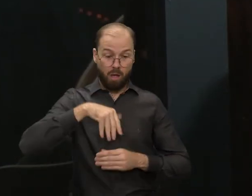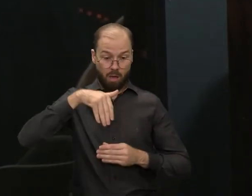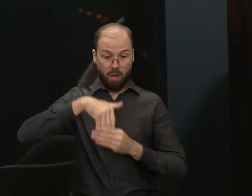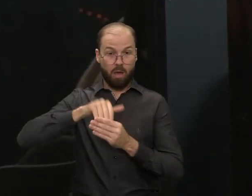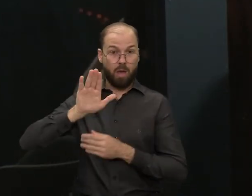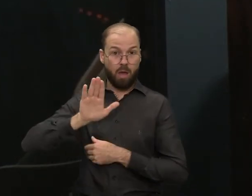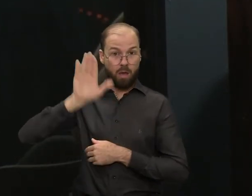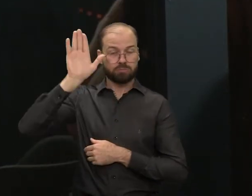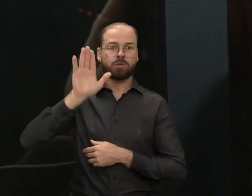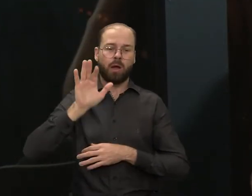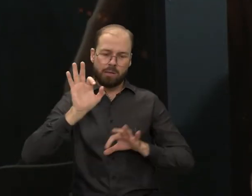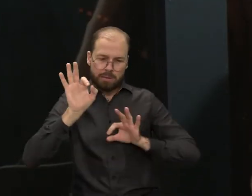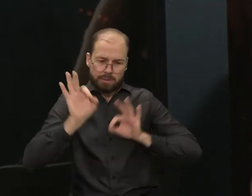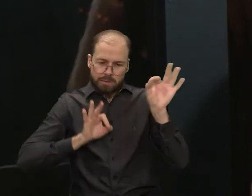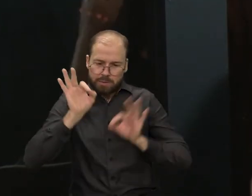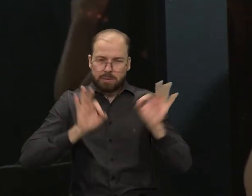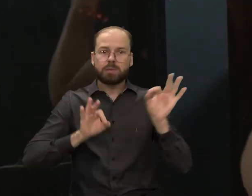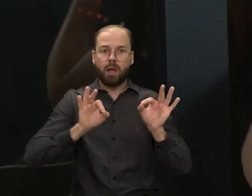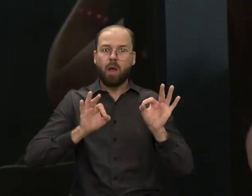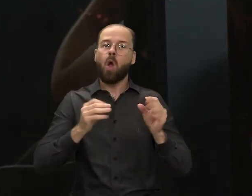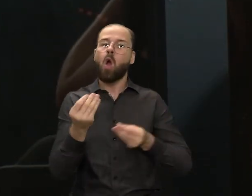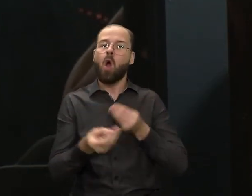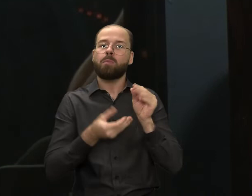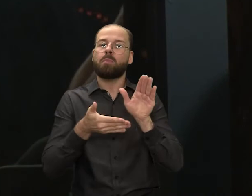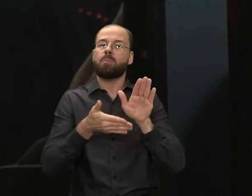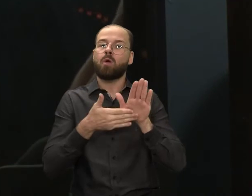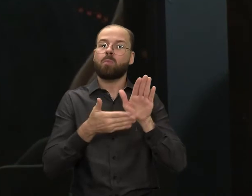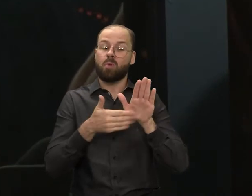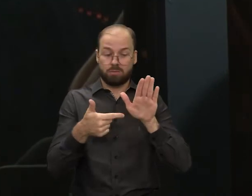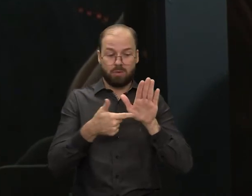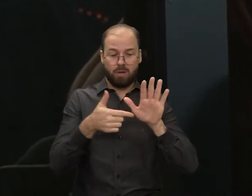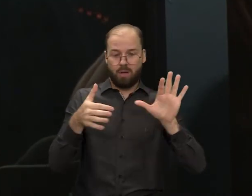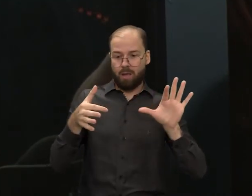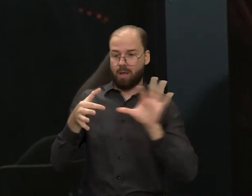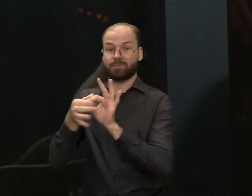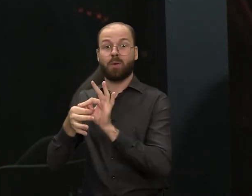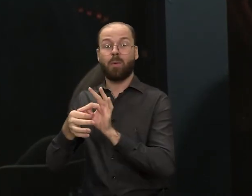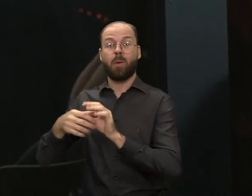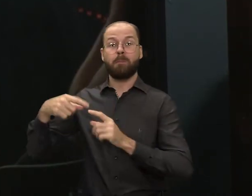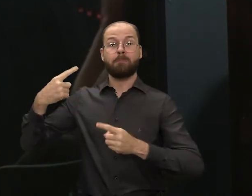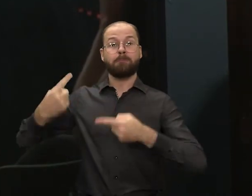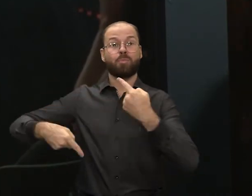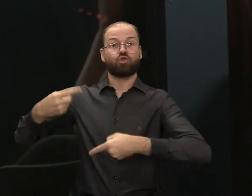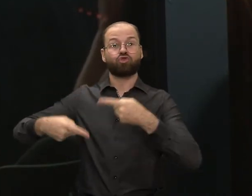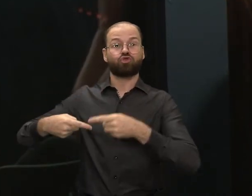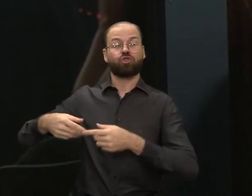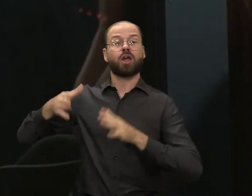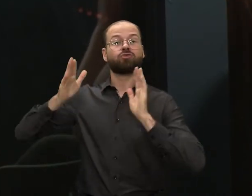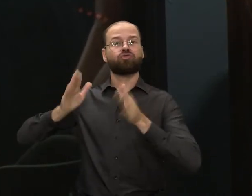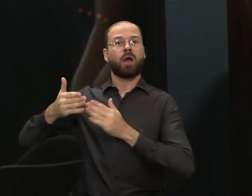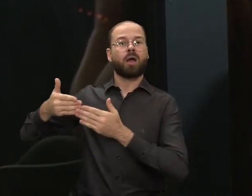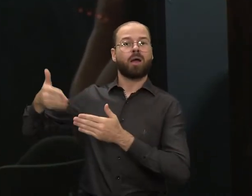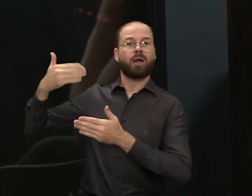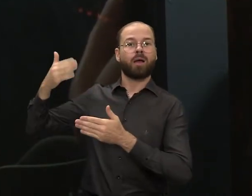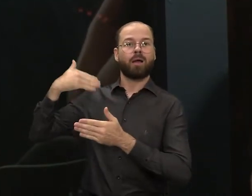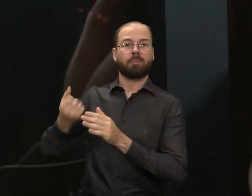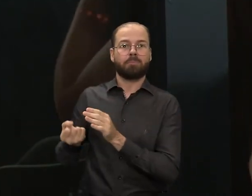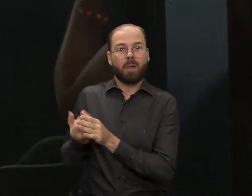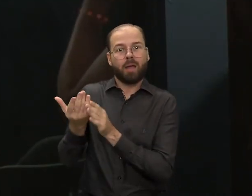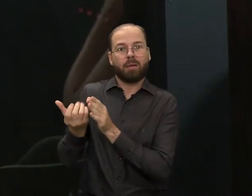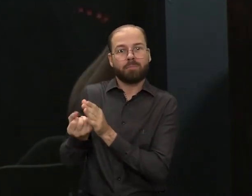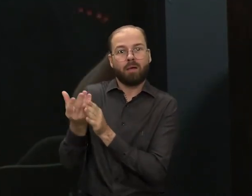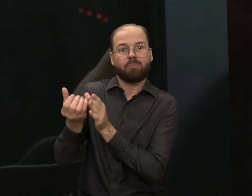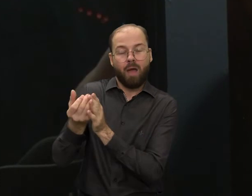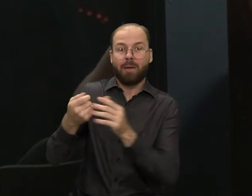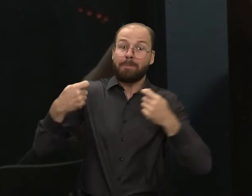os seus planos a partir das políticas que já estão sendo implementadas, né? E assim,